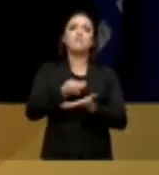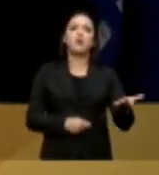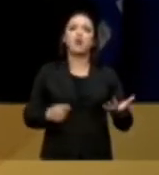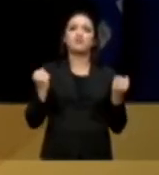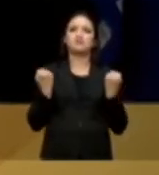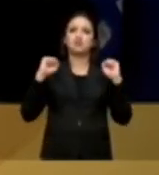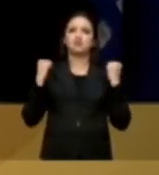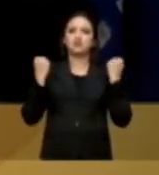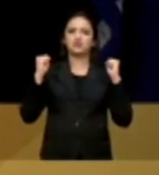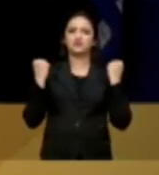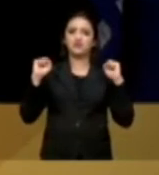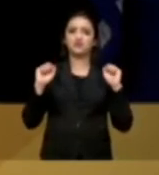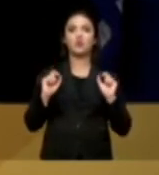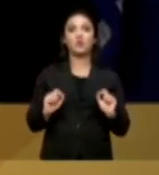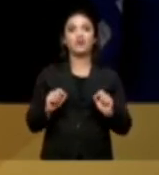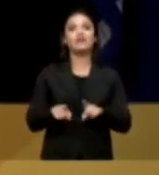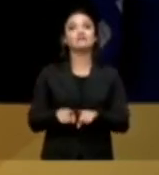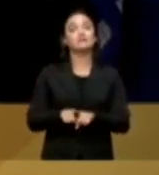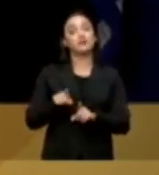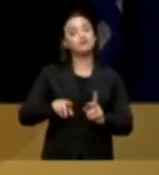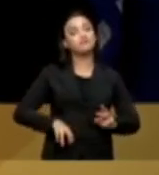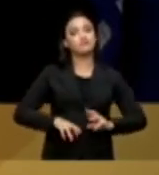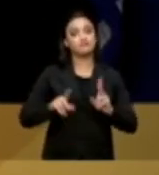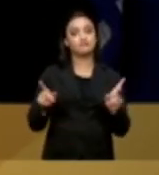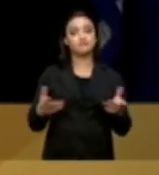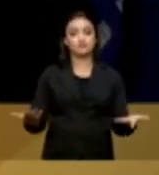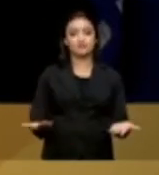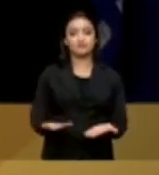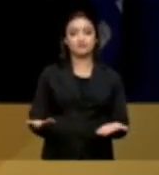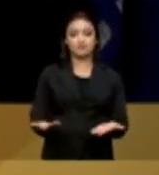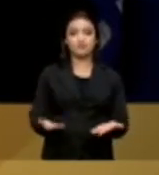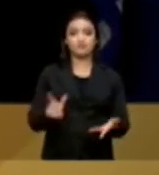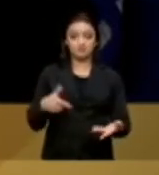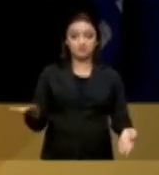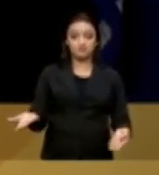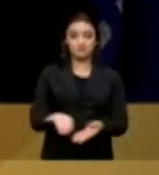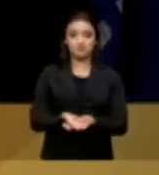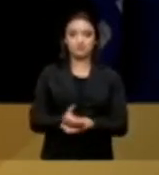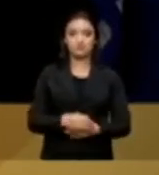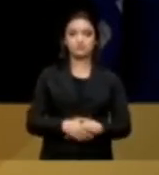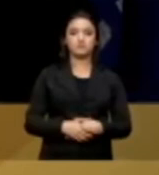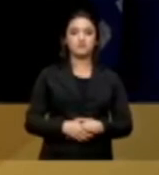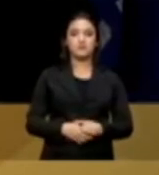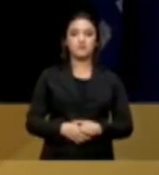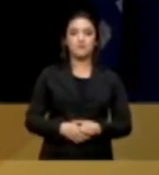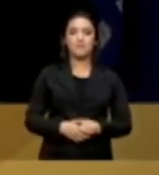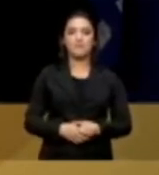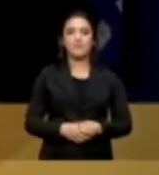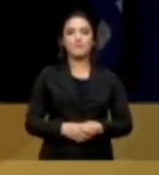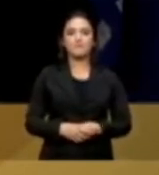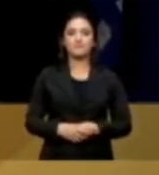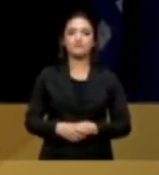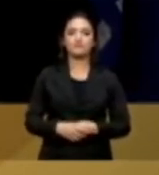a conclusão pode ser distinta. E é o caso aqui, o caso concreto objeto desse julgamento. A